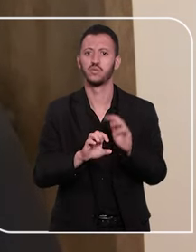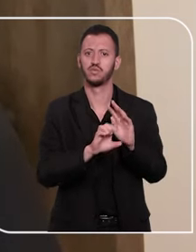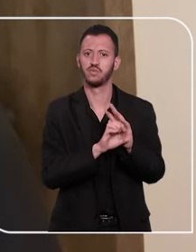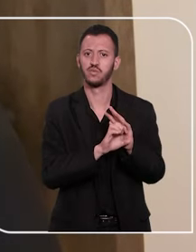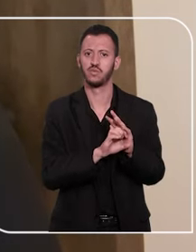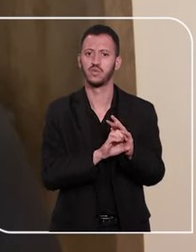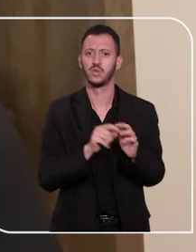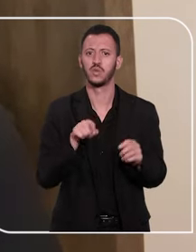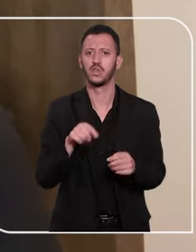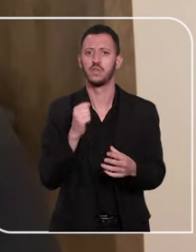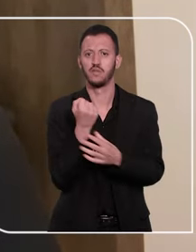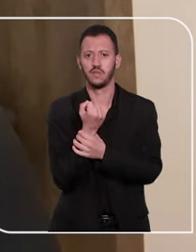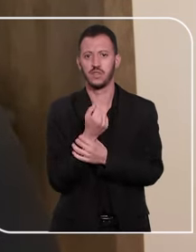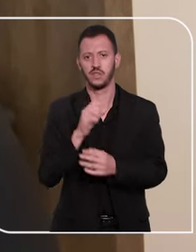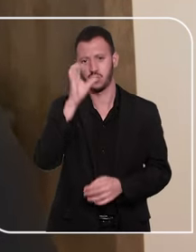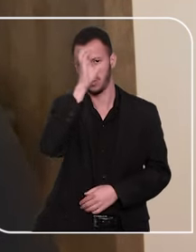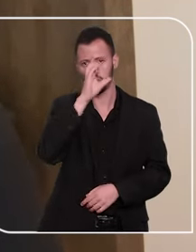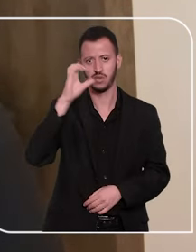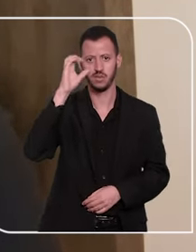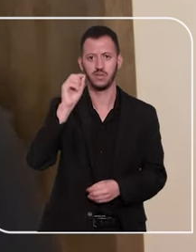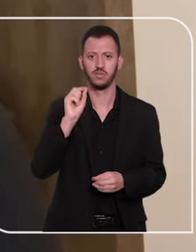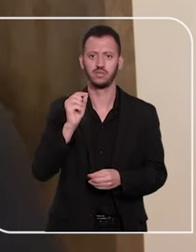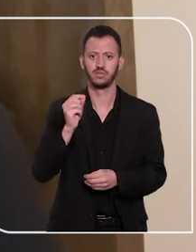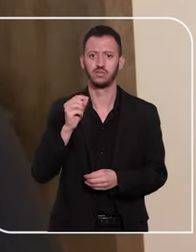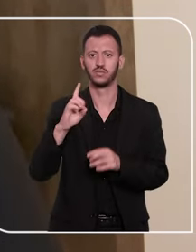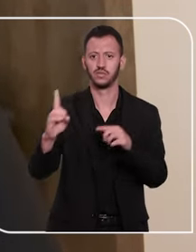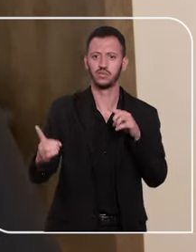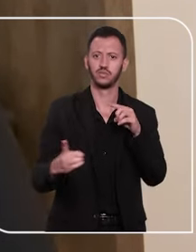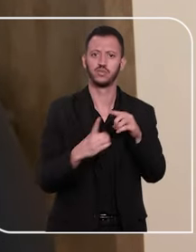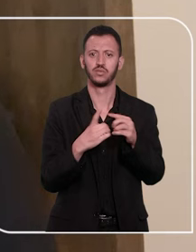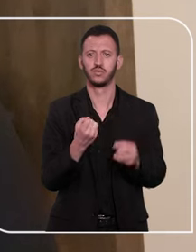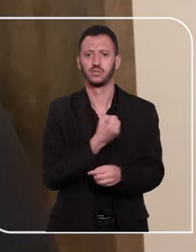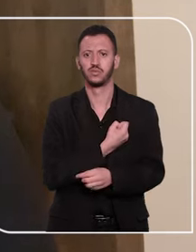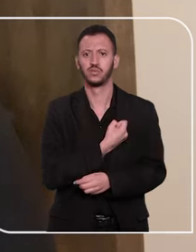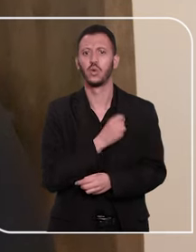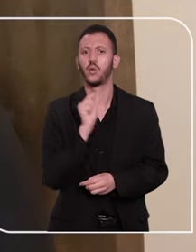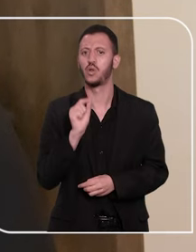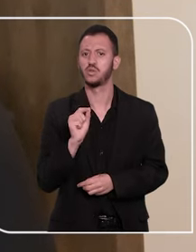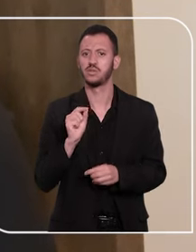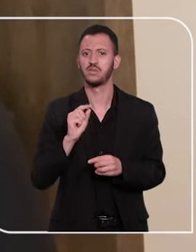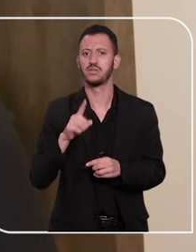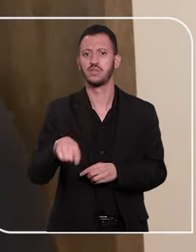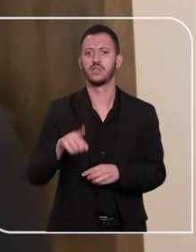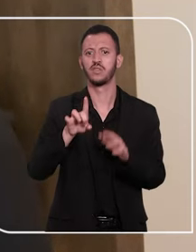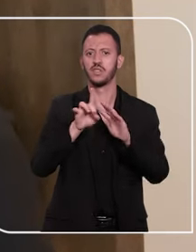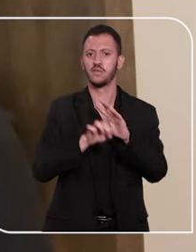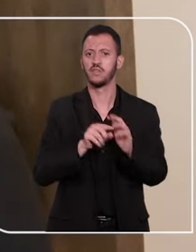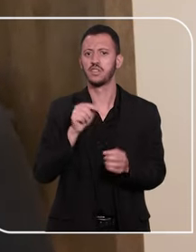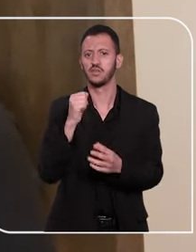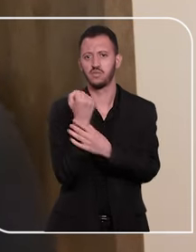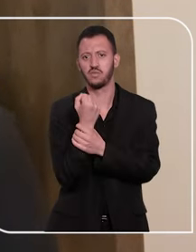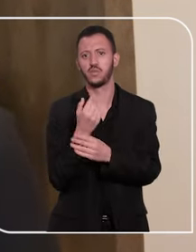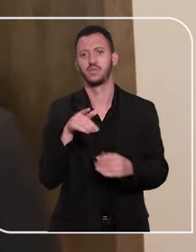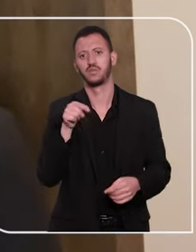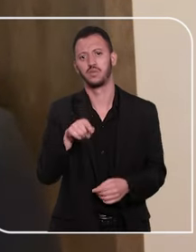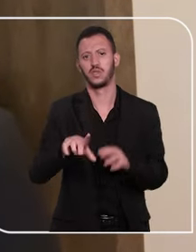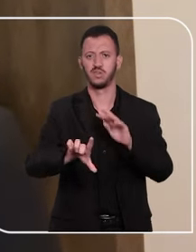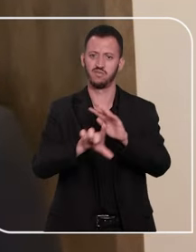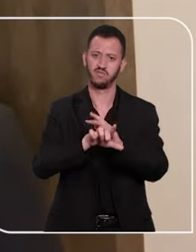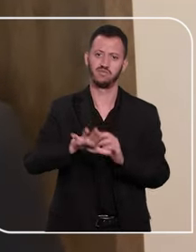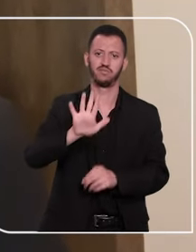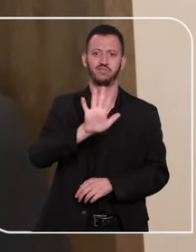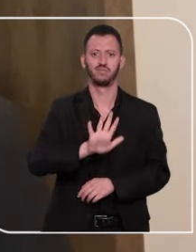Defesa do Consumidor não estipula um prazo máximo para atendimento a final de contas O Código de Defesa do Consumidor é uma legislação